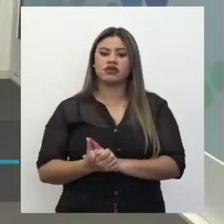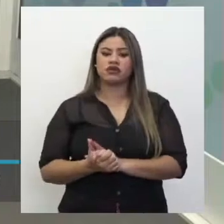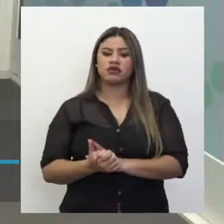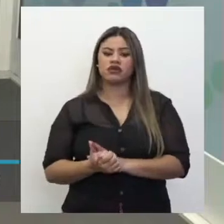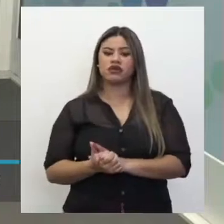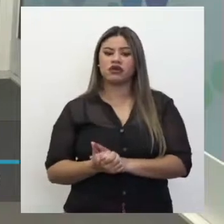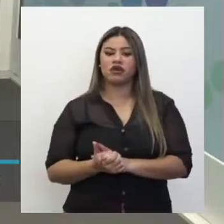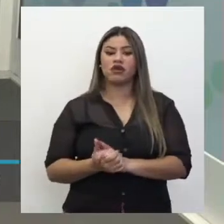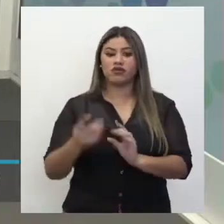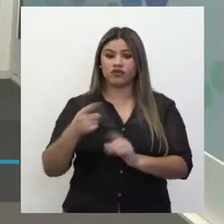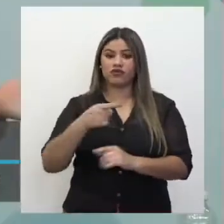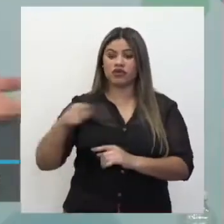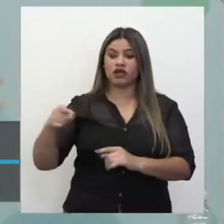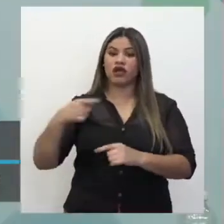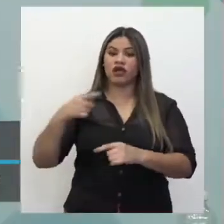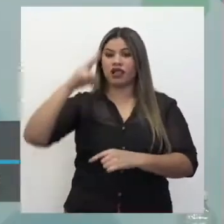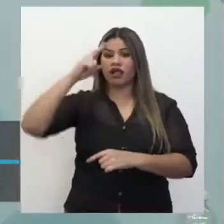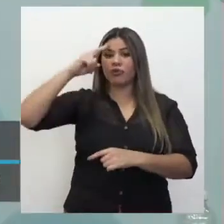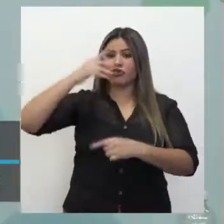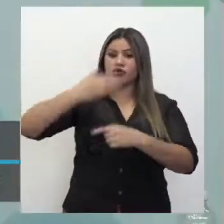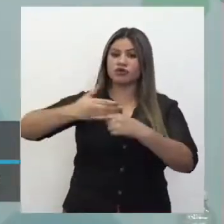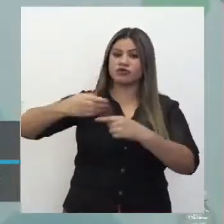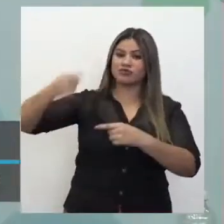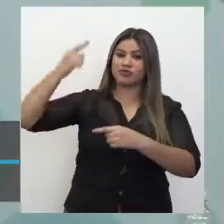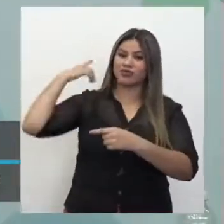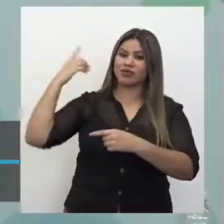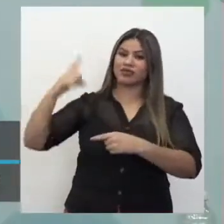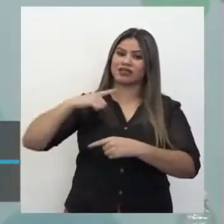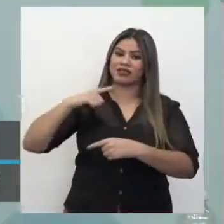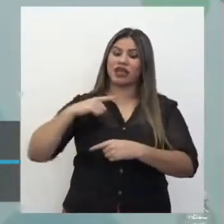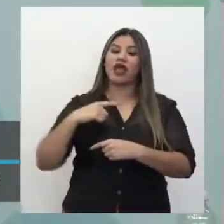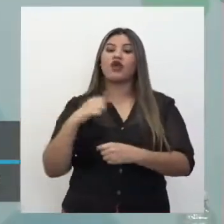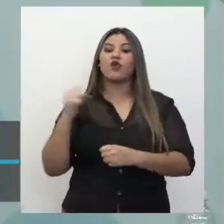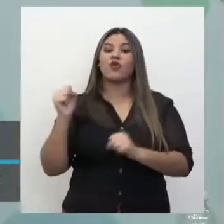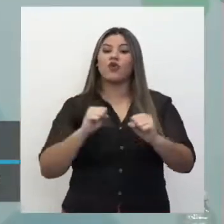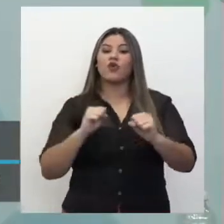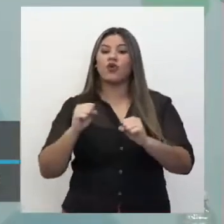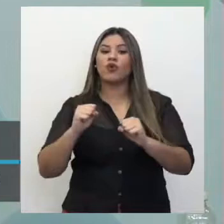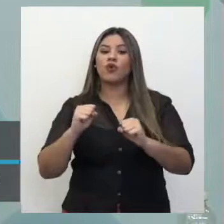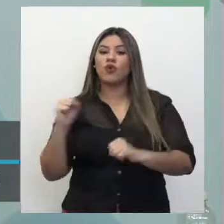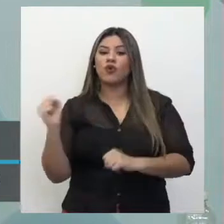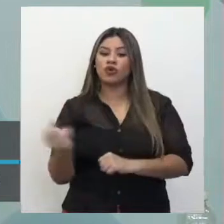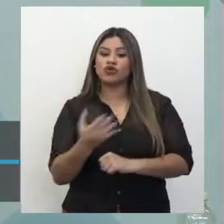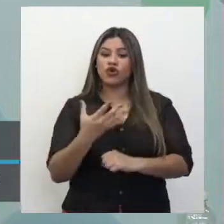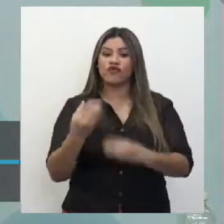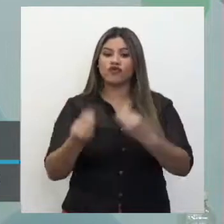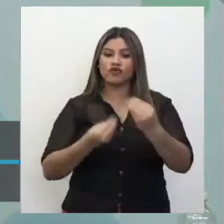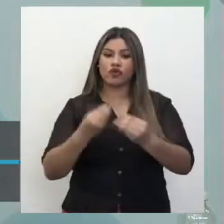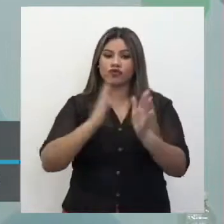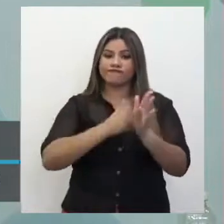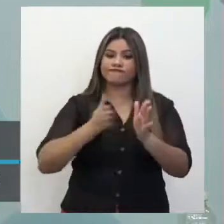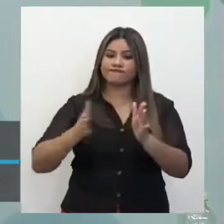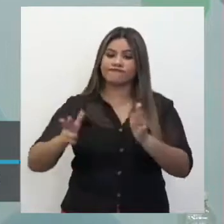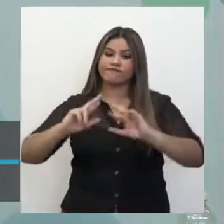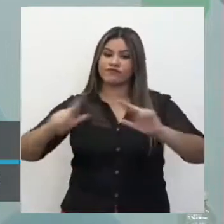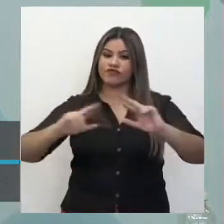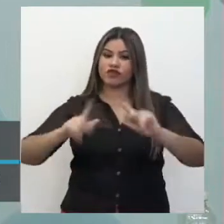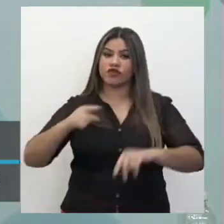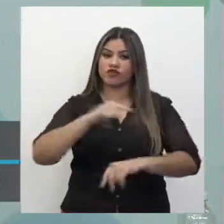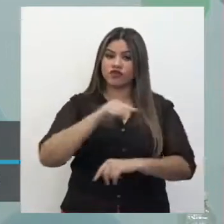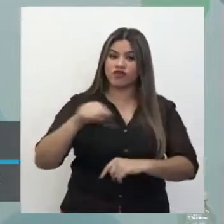semana nós temos o Inova, né? Dia 22 e 23. Logo, teríamos um cronograma diferente. Então, deem uma olhadinha lá